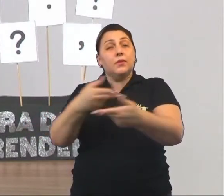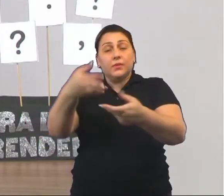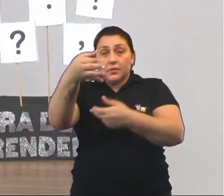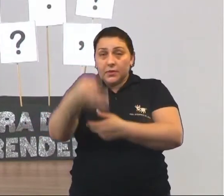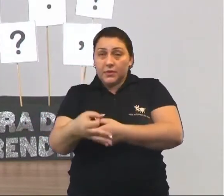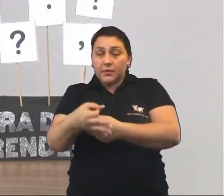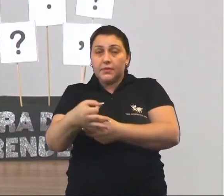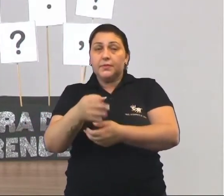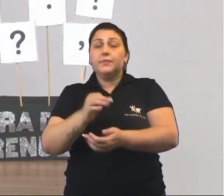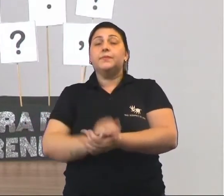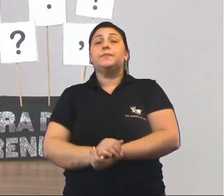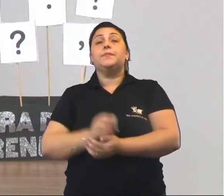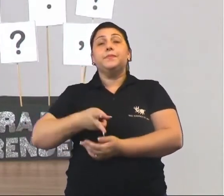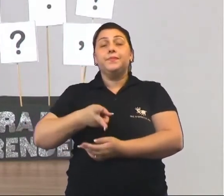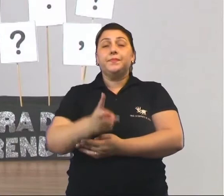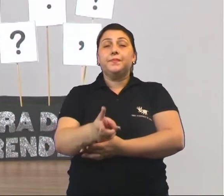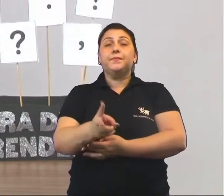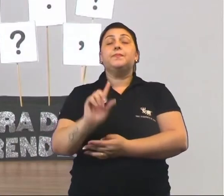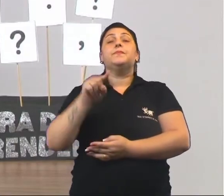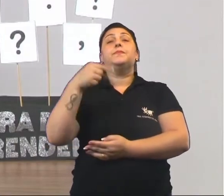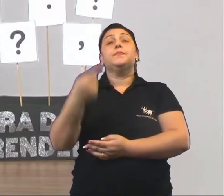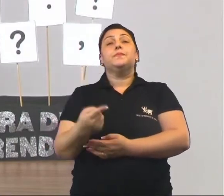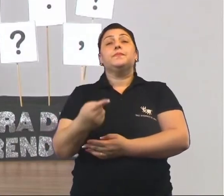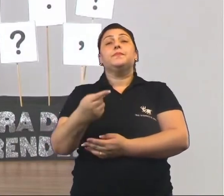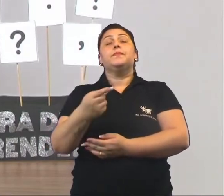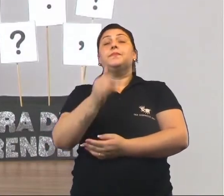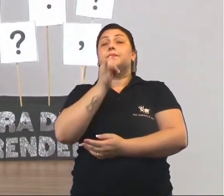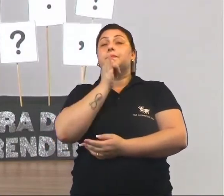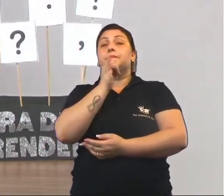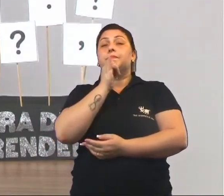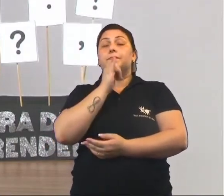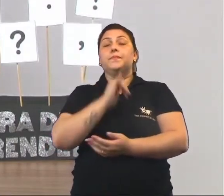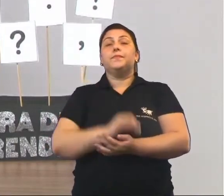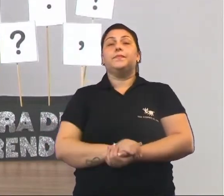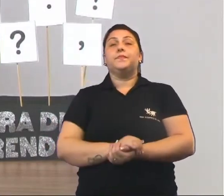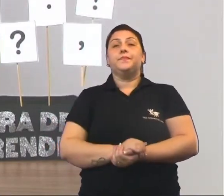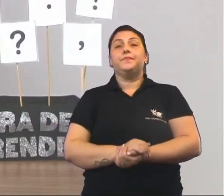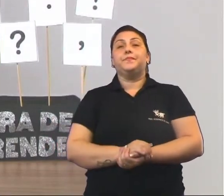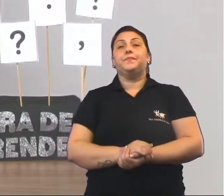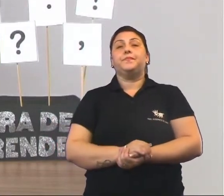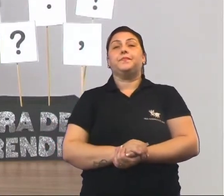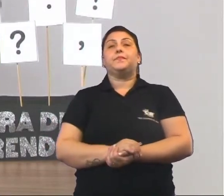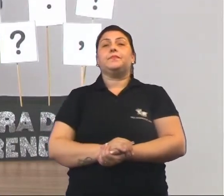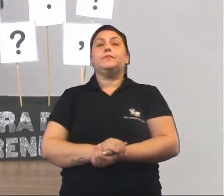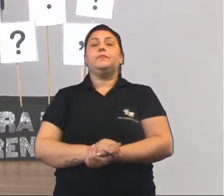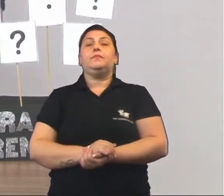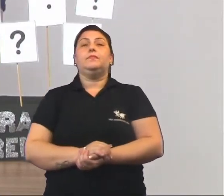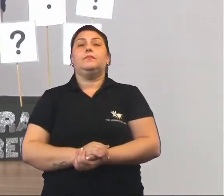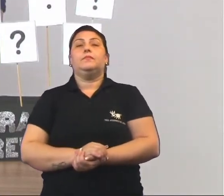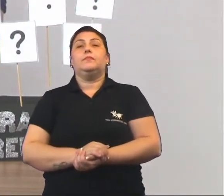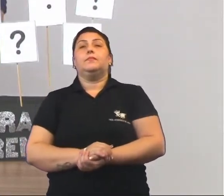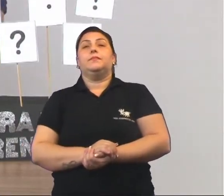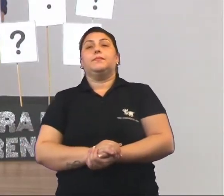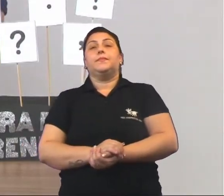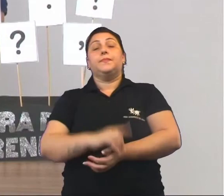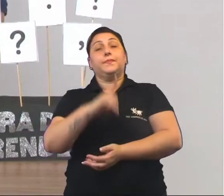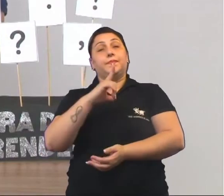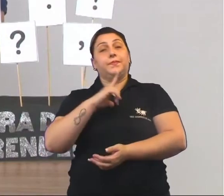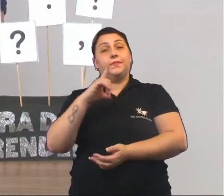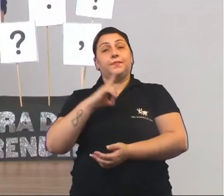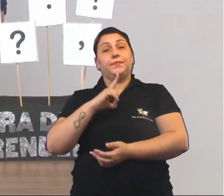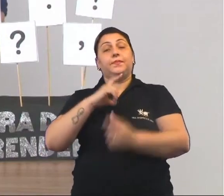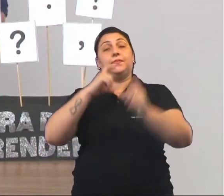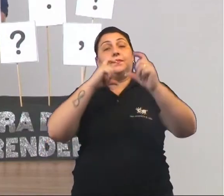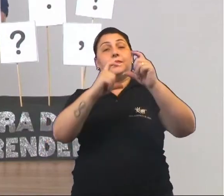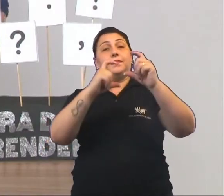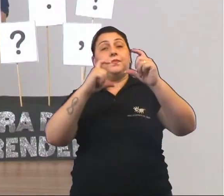certinho? Vamos então prosseguir, vamos para o nosso próximo exemplo. Olhem só. Aqui nós temos uma